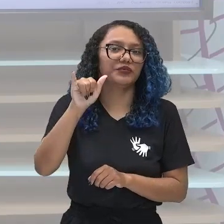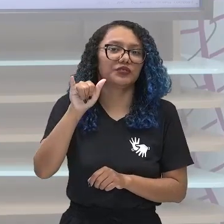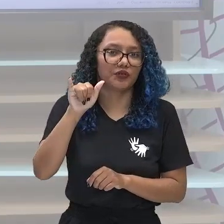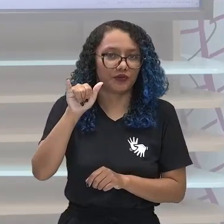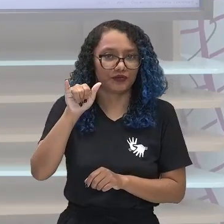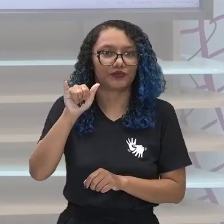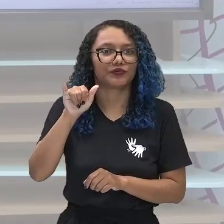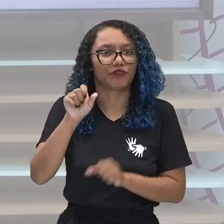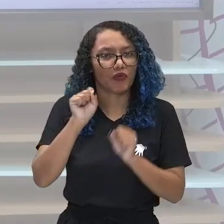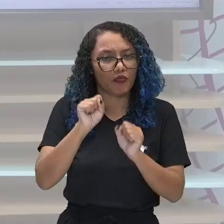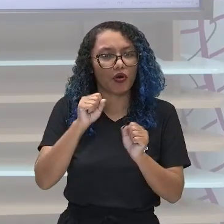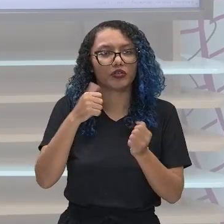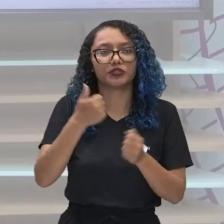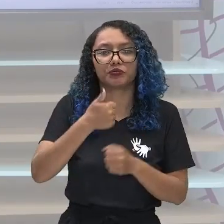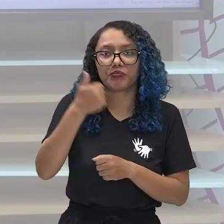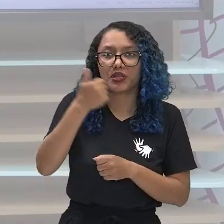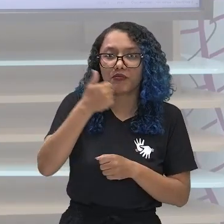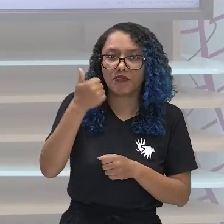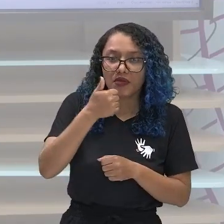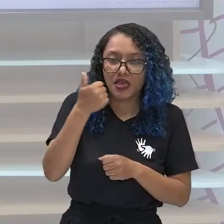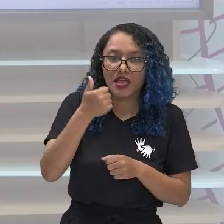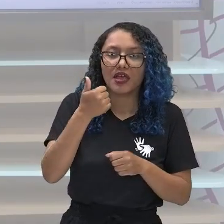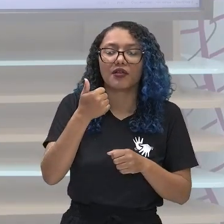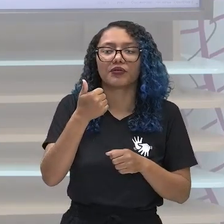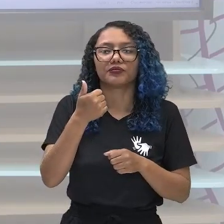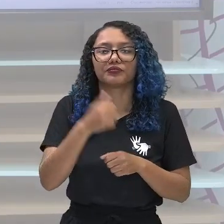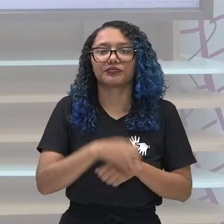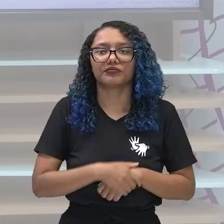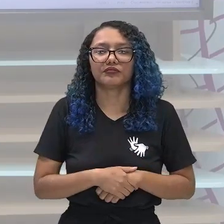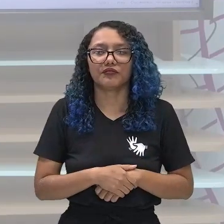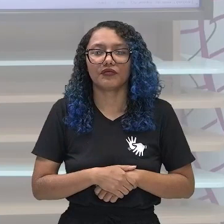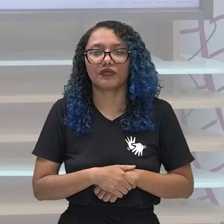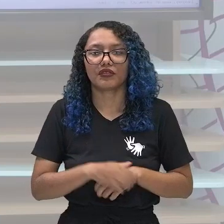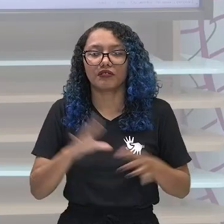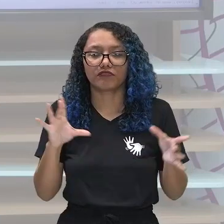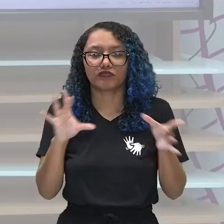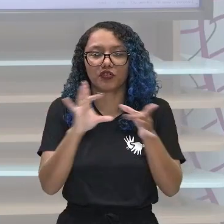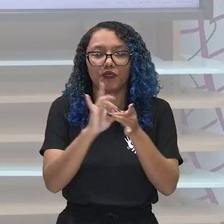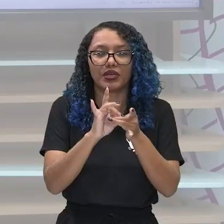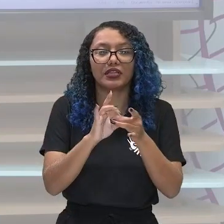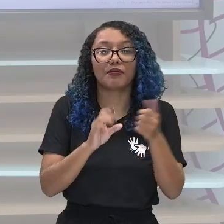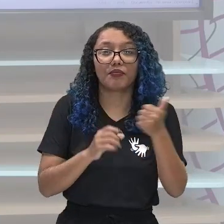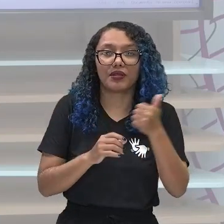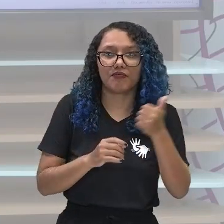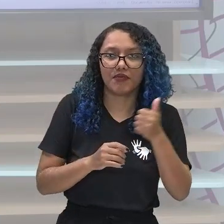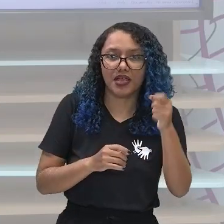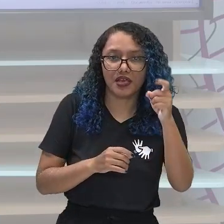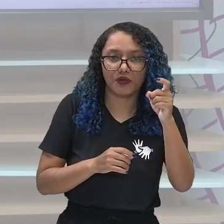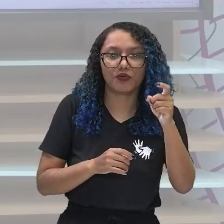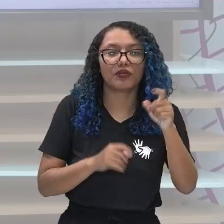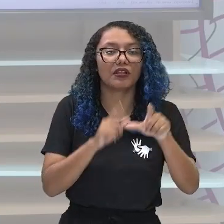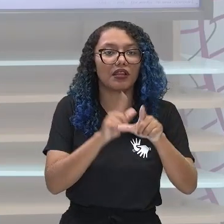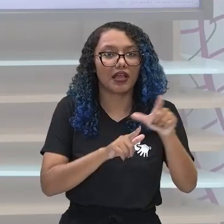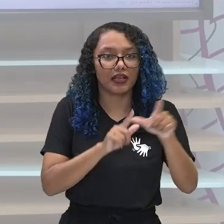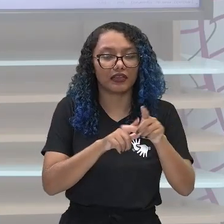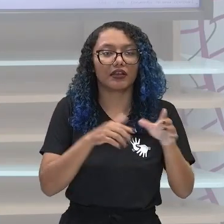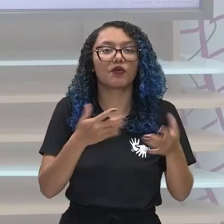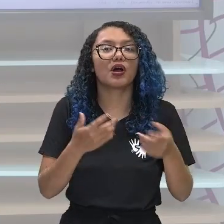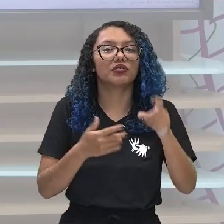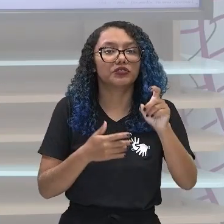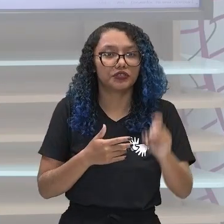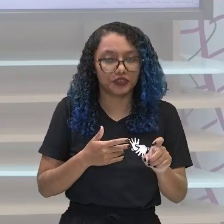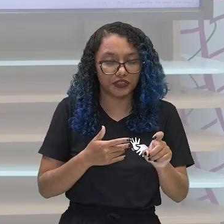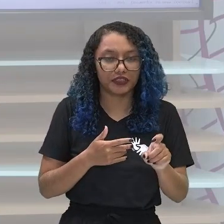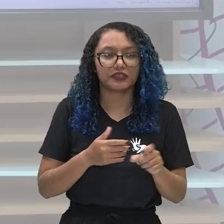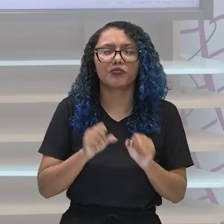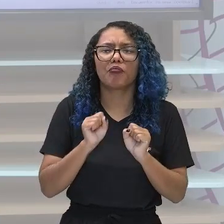essa ordem. O primeiro, você atrela a primeira variável. Lembrando que você pode utilizar quaisquer letras